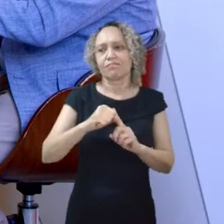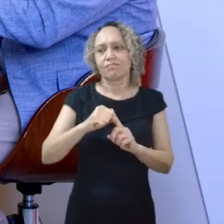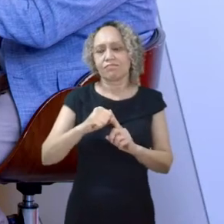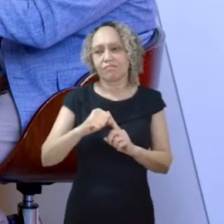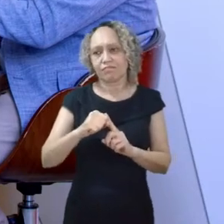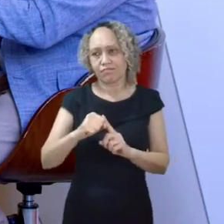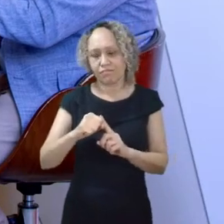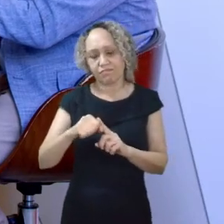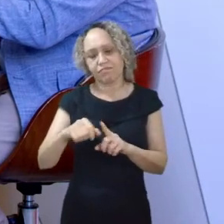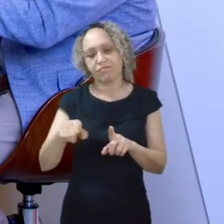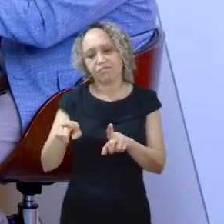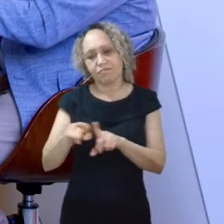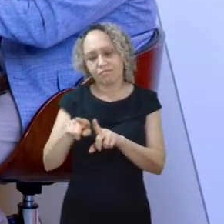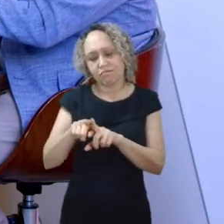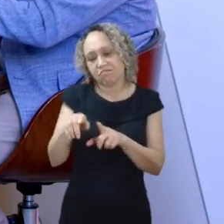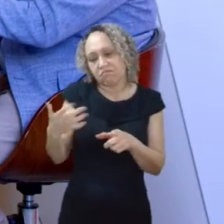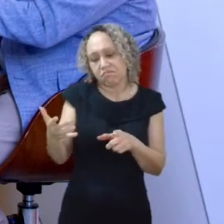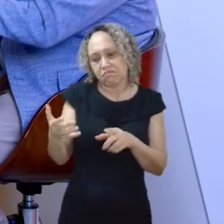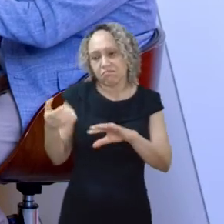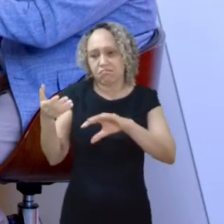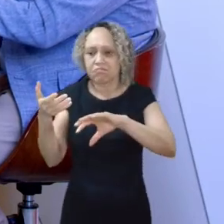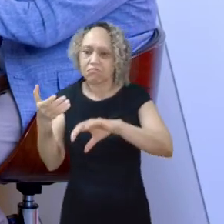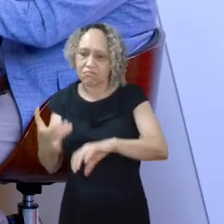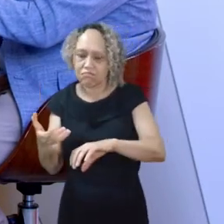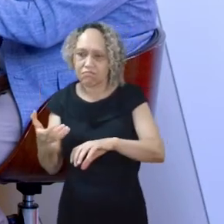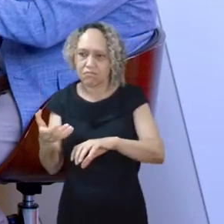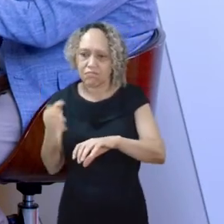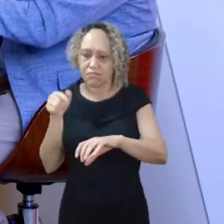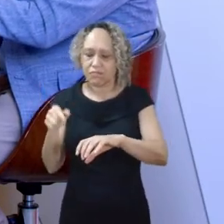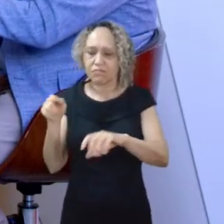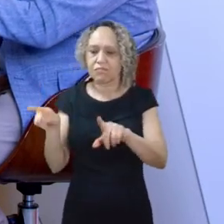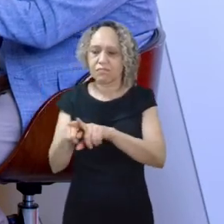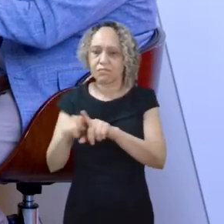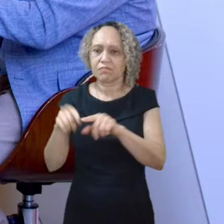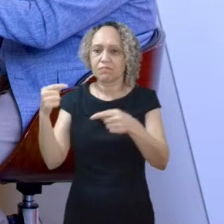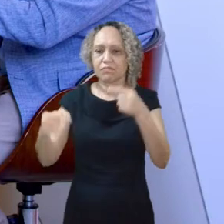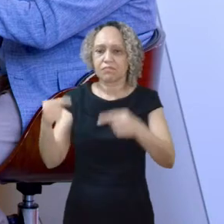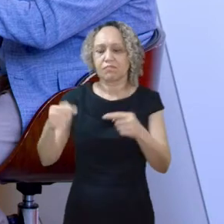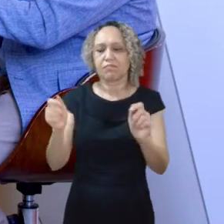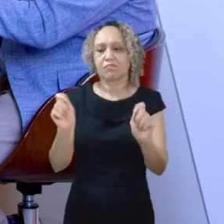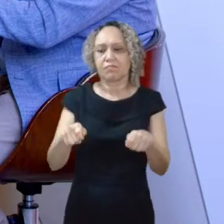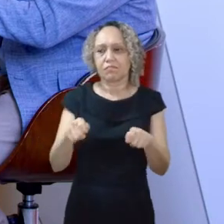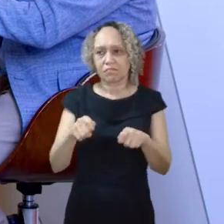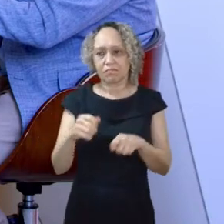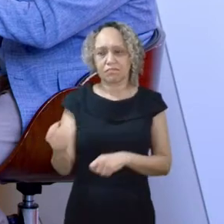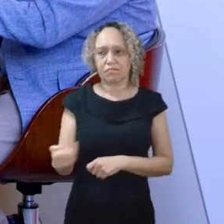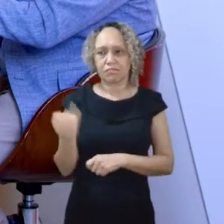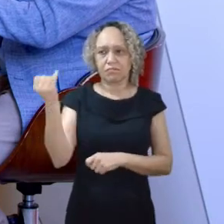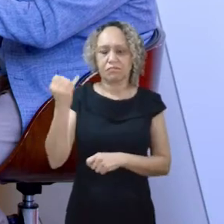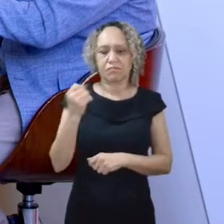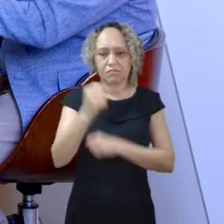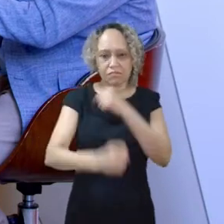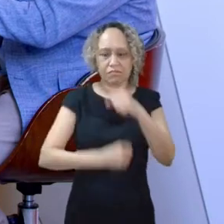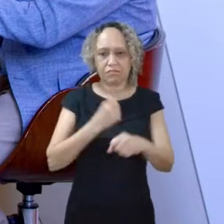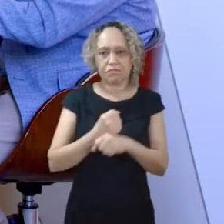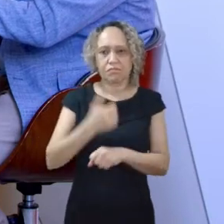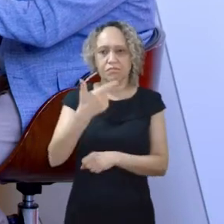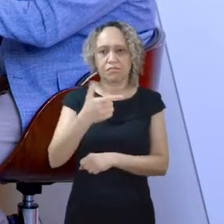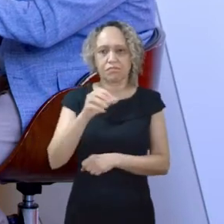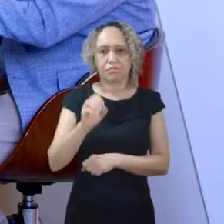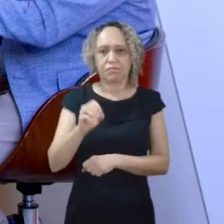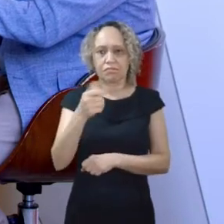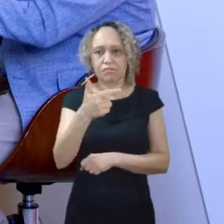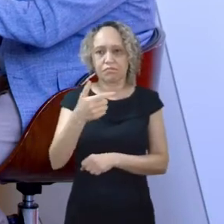deveria, né, haver essa discussão também. Então, fica aí para 2025, a gente espera também essa discussão, né, doutor Marcelo? Com